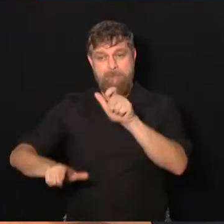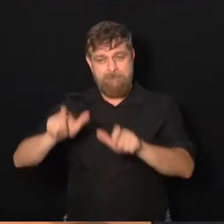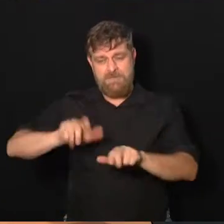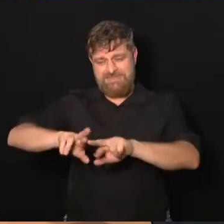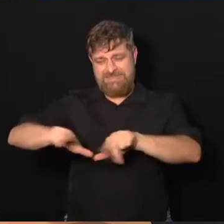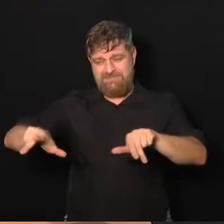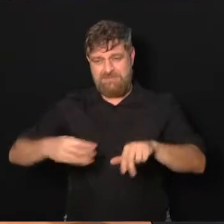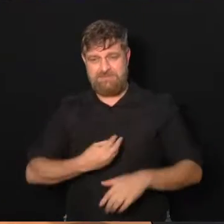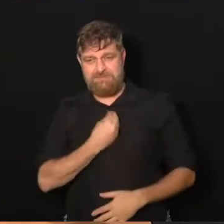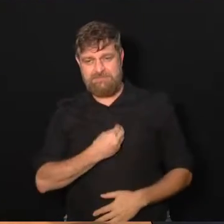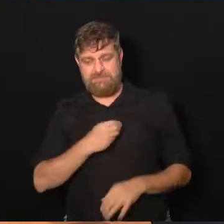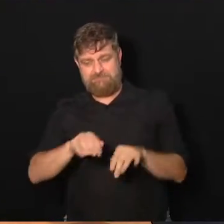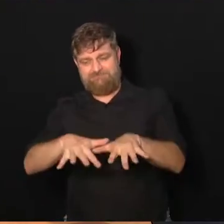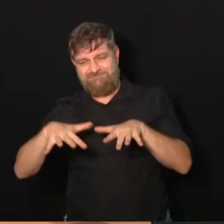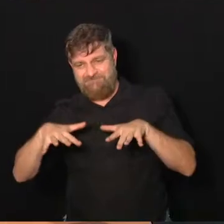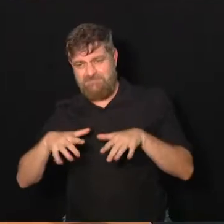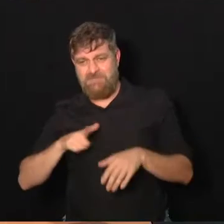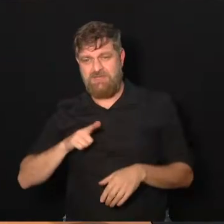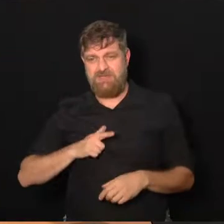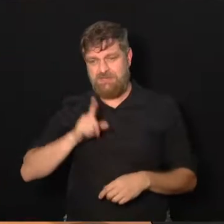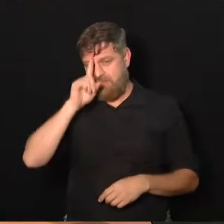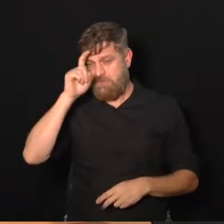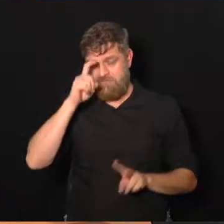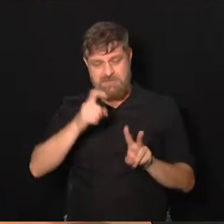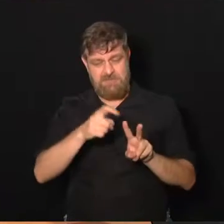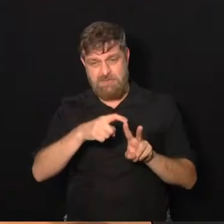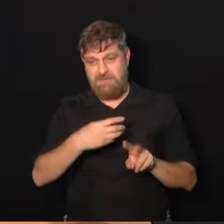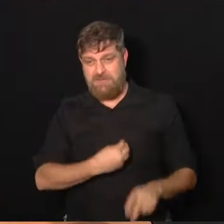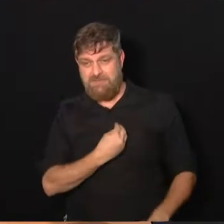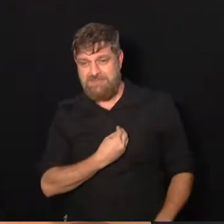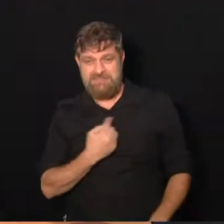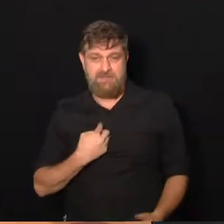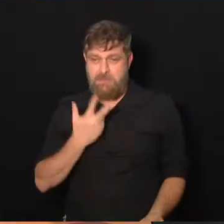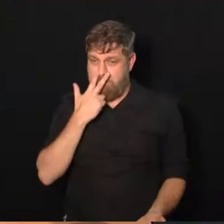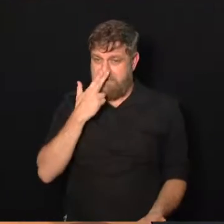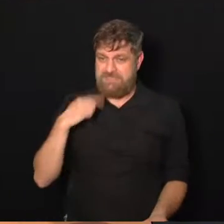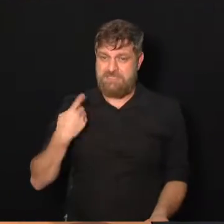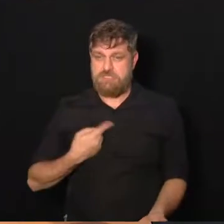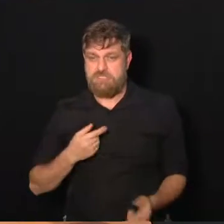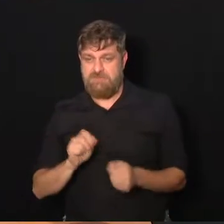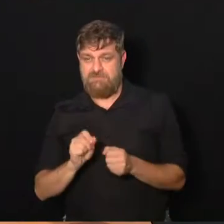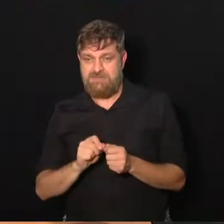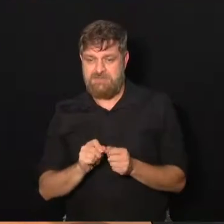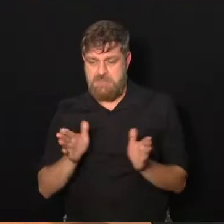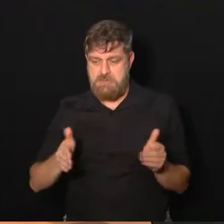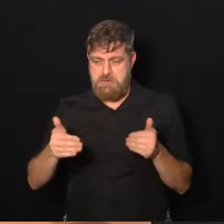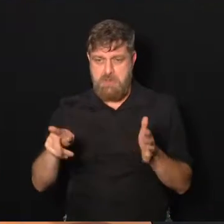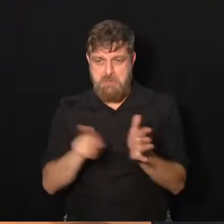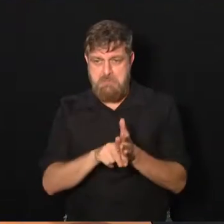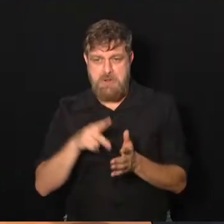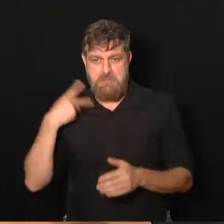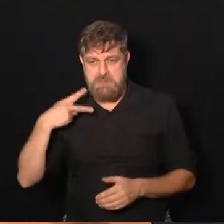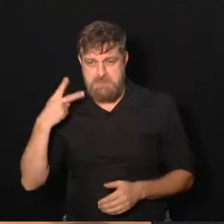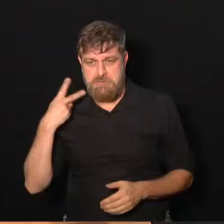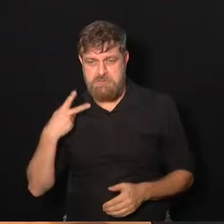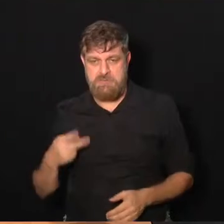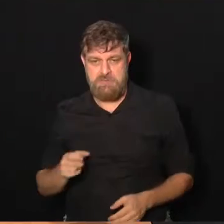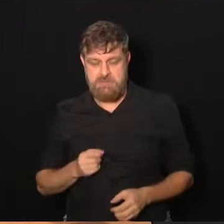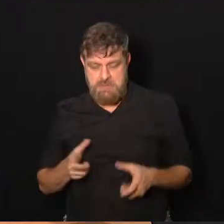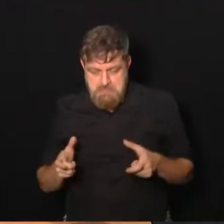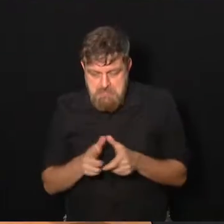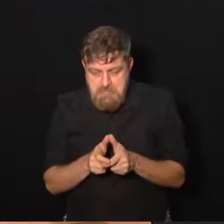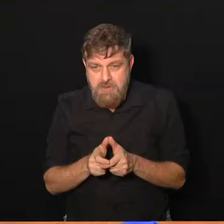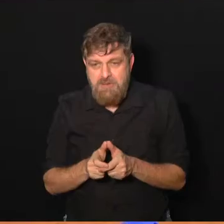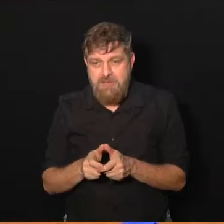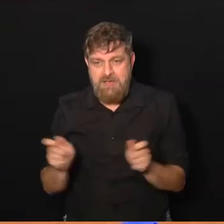venham, e pessoal de pet shop, de clínicas, para que não pareça que a gente está fazendo uma coisa de gabinete, fechada, e que poderia